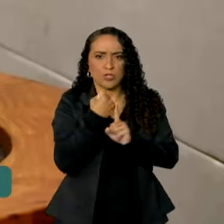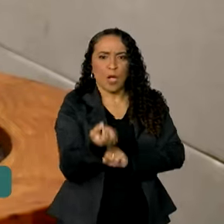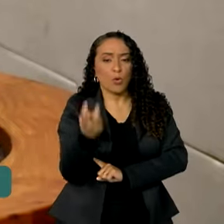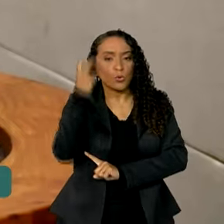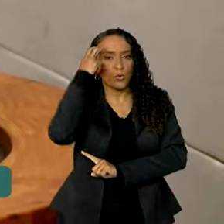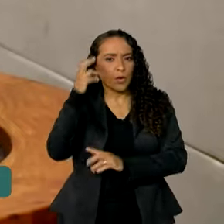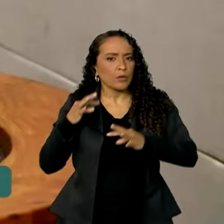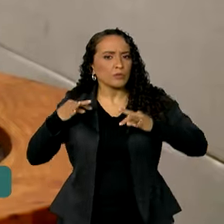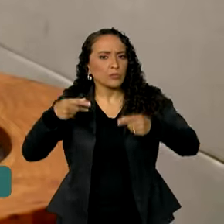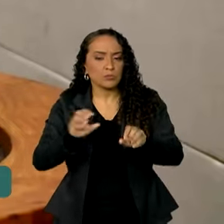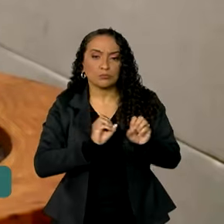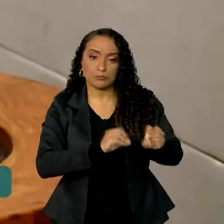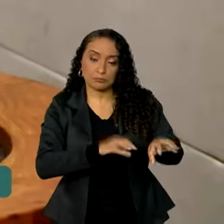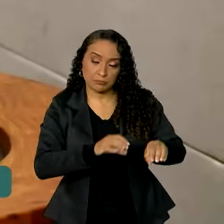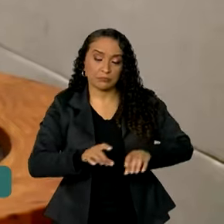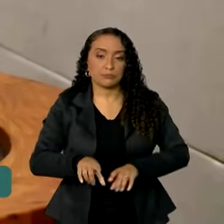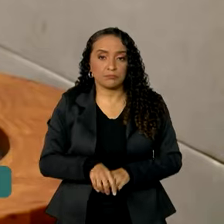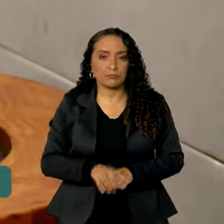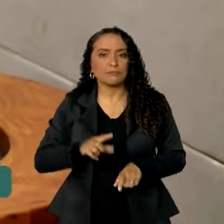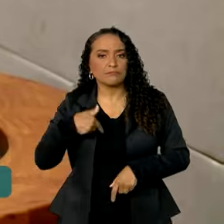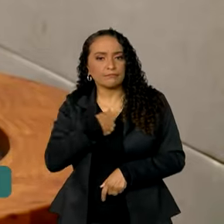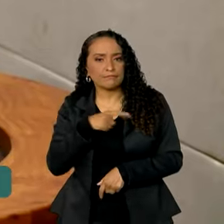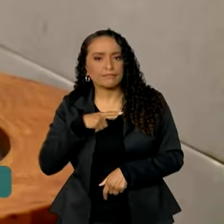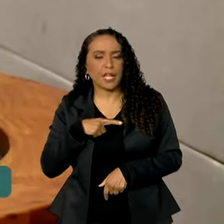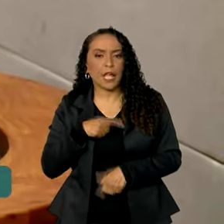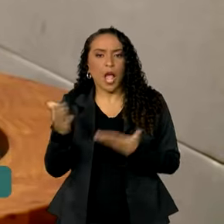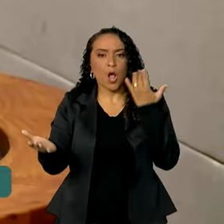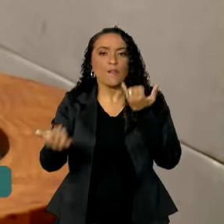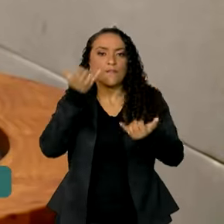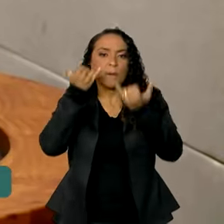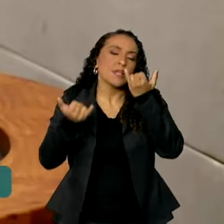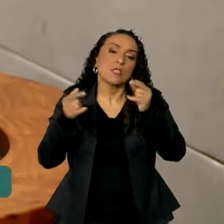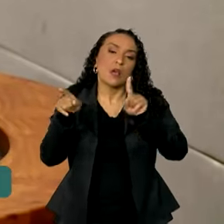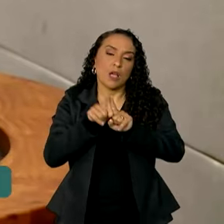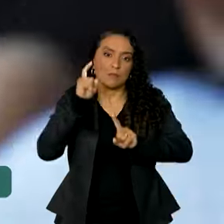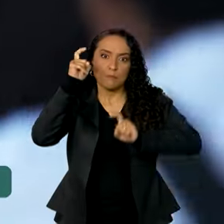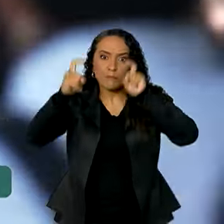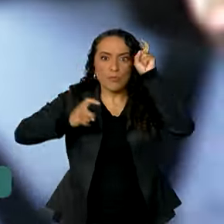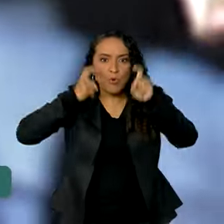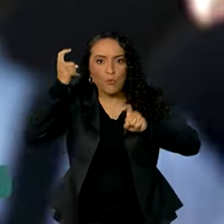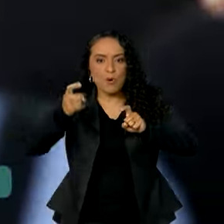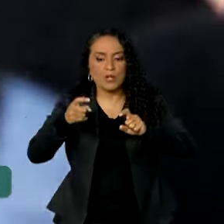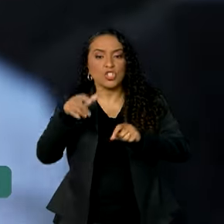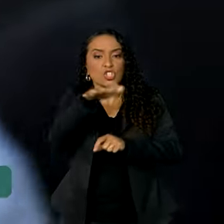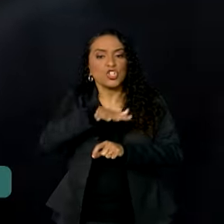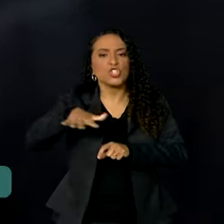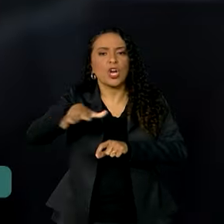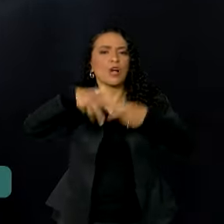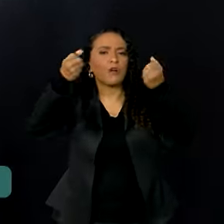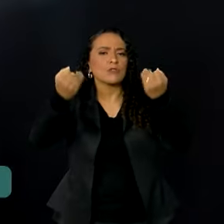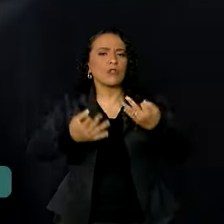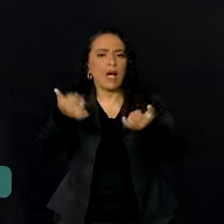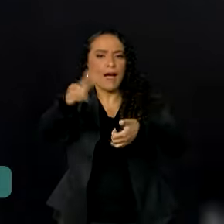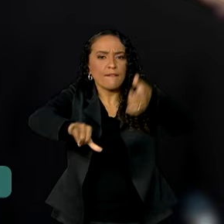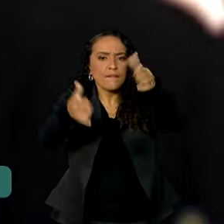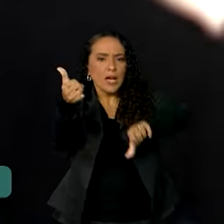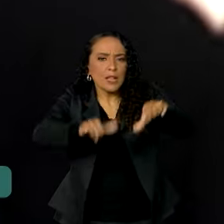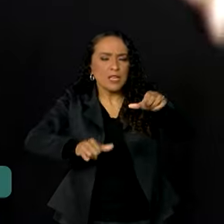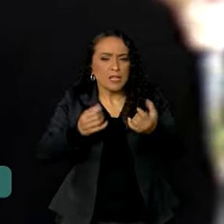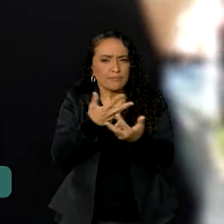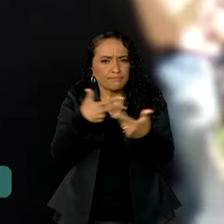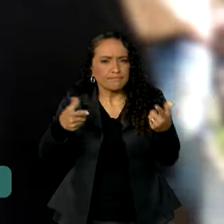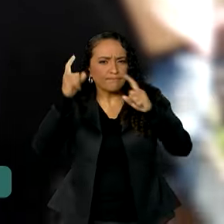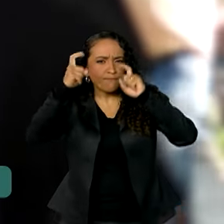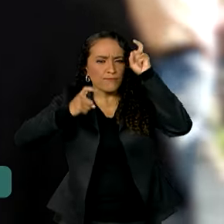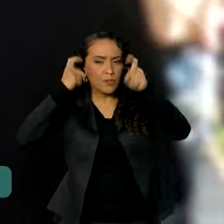cultural, educacional. Então, a gente tem alguns dados que são bastante preocupantes. Em geral, quando a gente avalia dados preocupantes